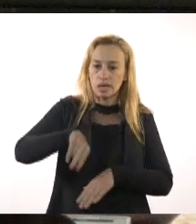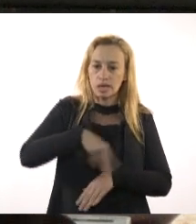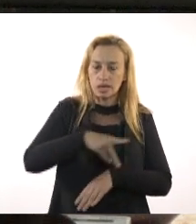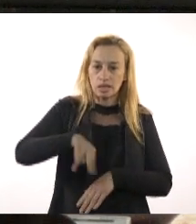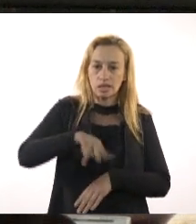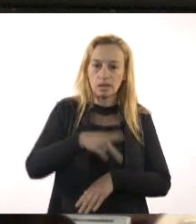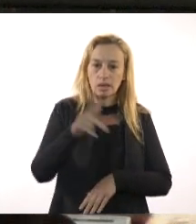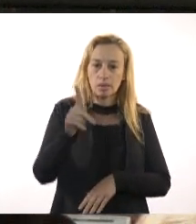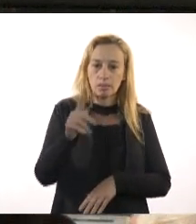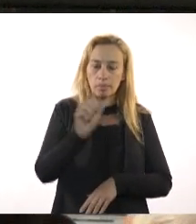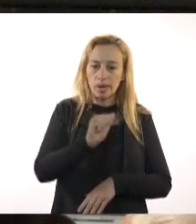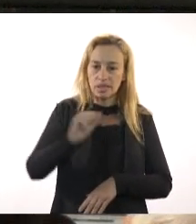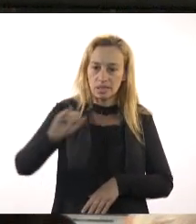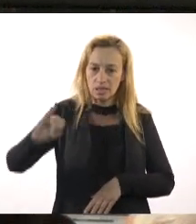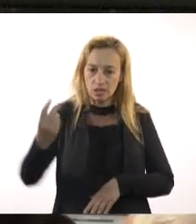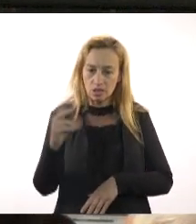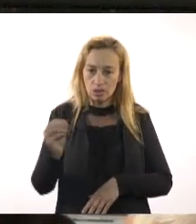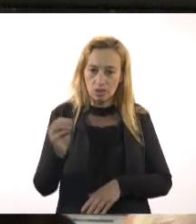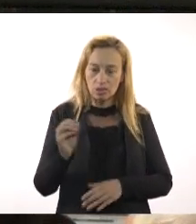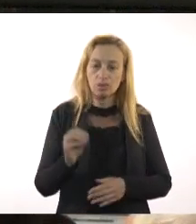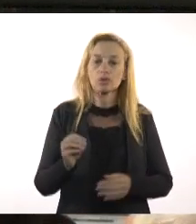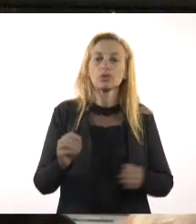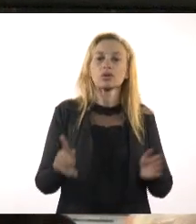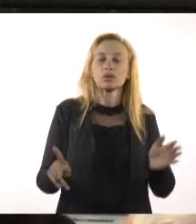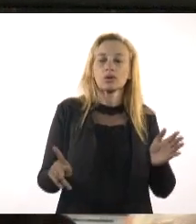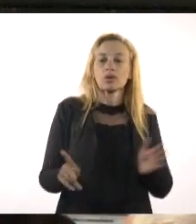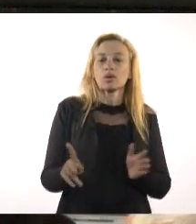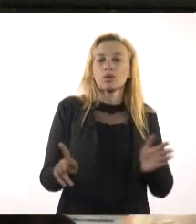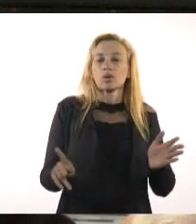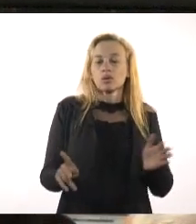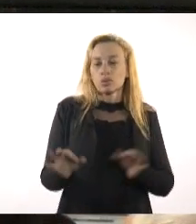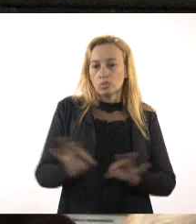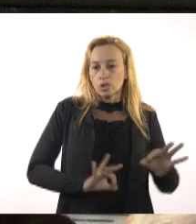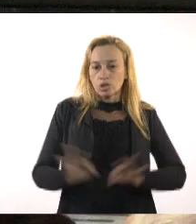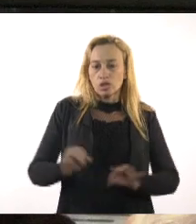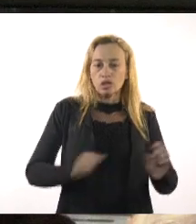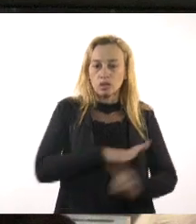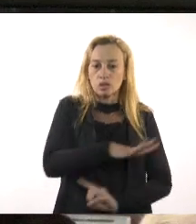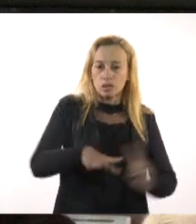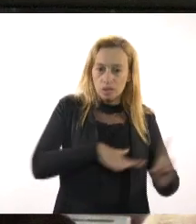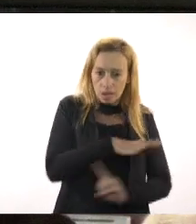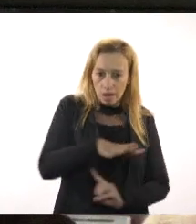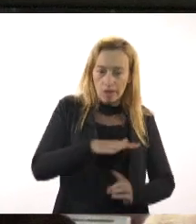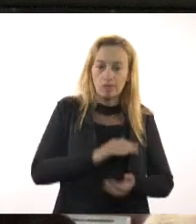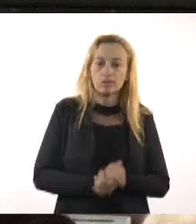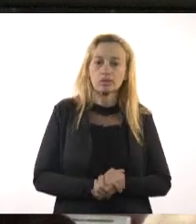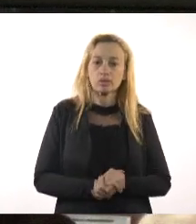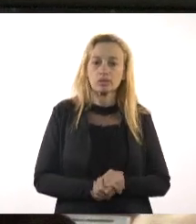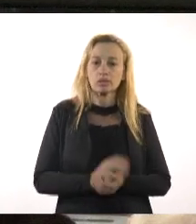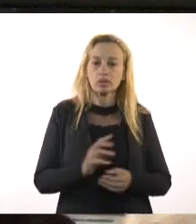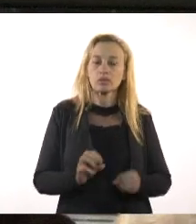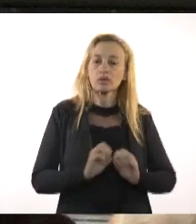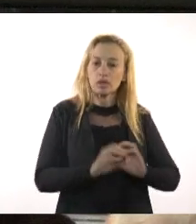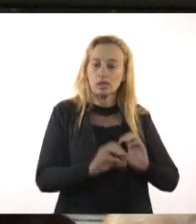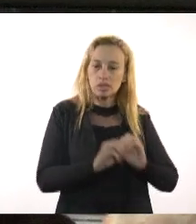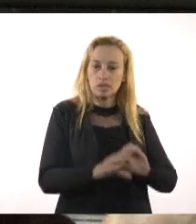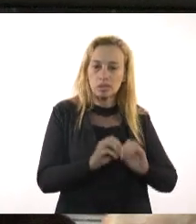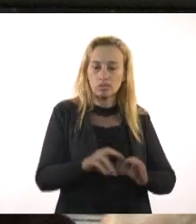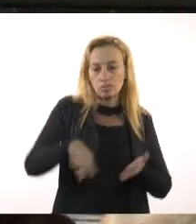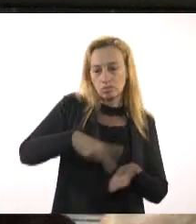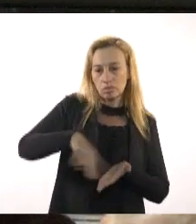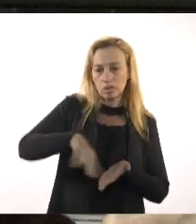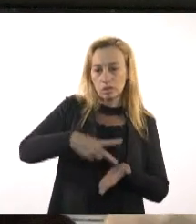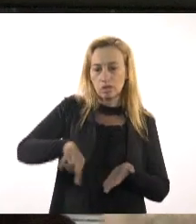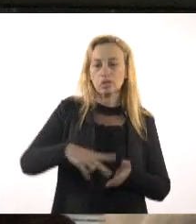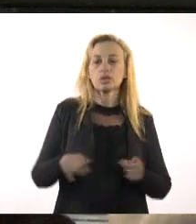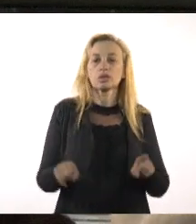do funk. Faço parte de um projeto social também na Maré, que se chama Maré Longboard, onde eu dou aula de passinho. E sigo